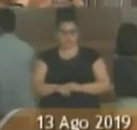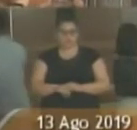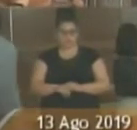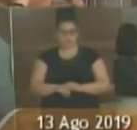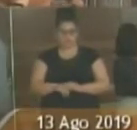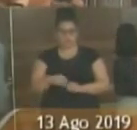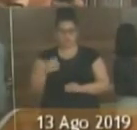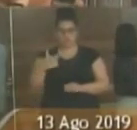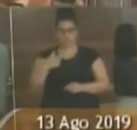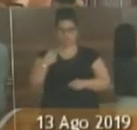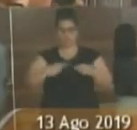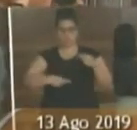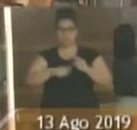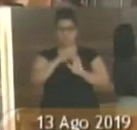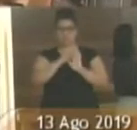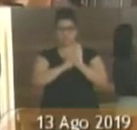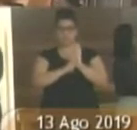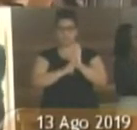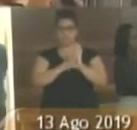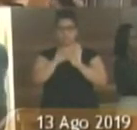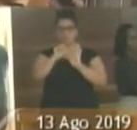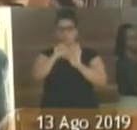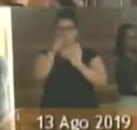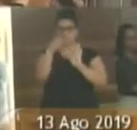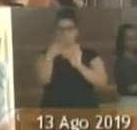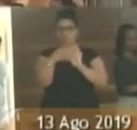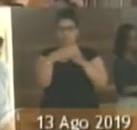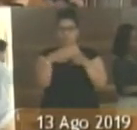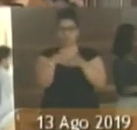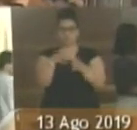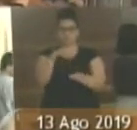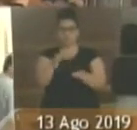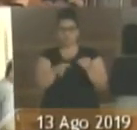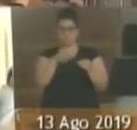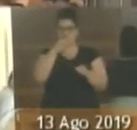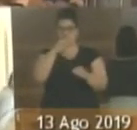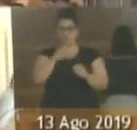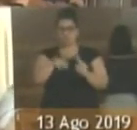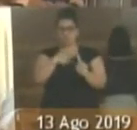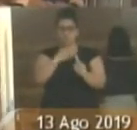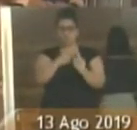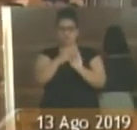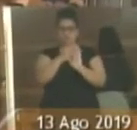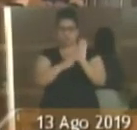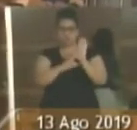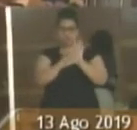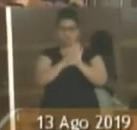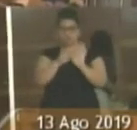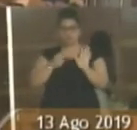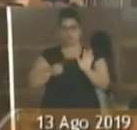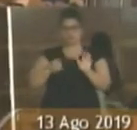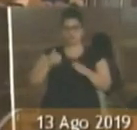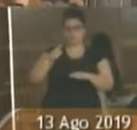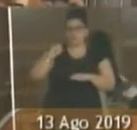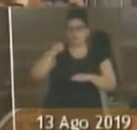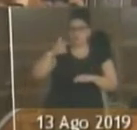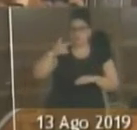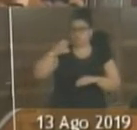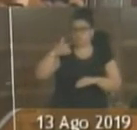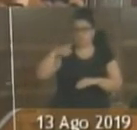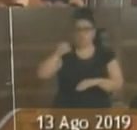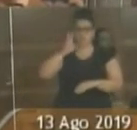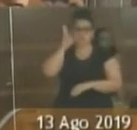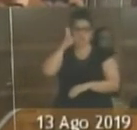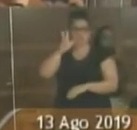Em segunda discussão, parecer número 83 da Comissão de Justiça, opinando favoravelmente ao projeto de lei número 18/2019, de autoria da